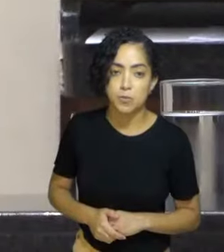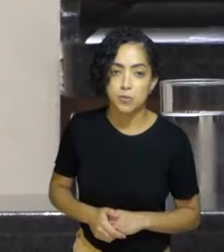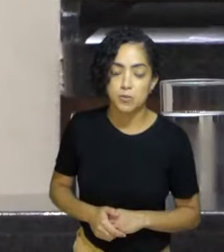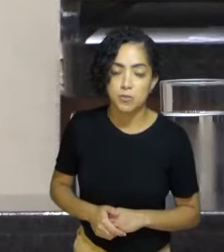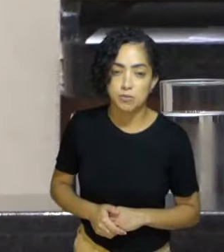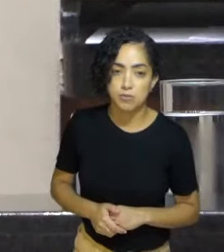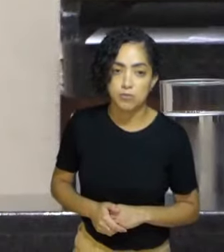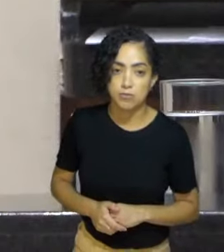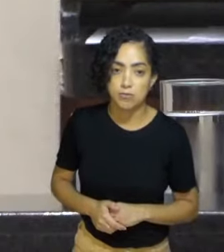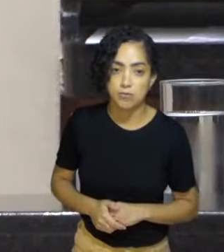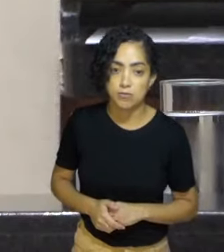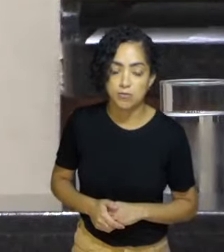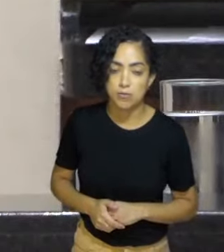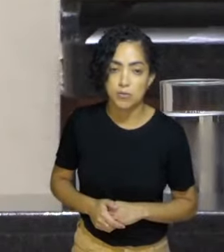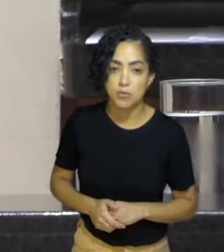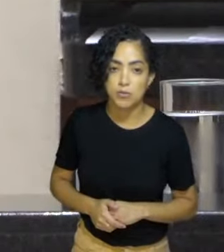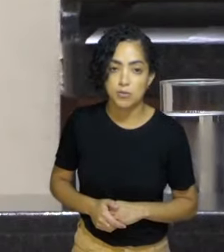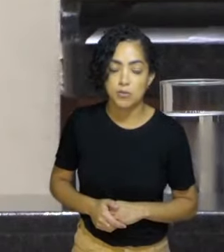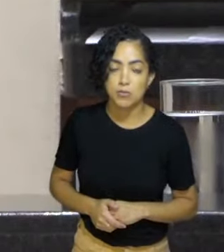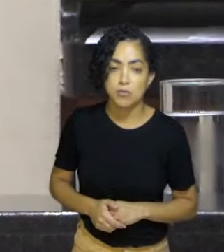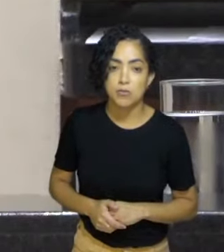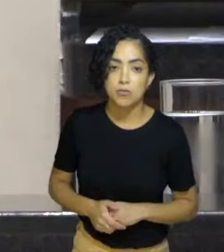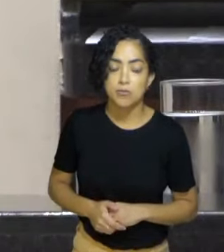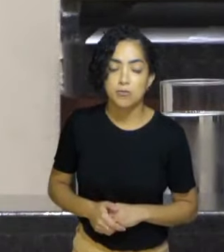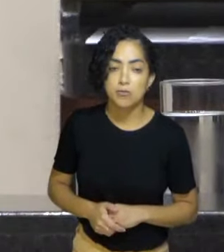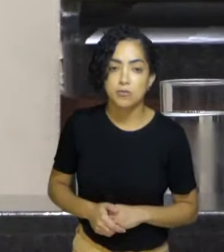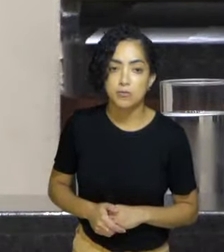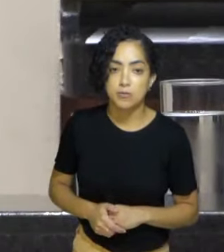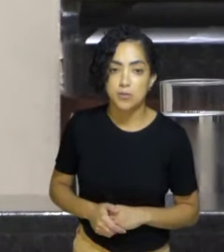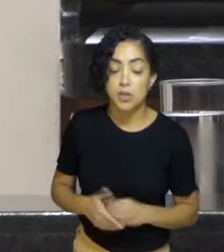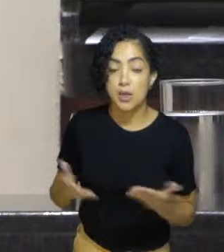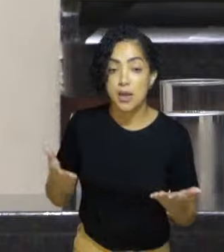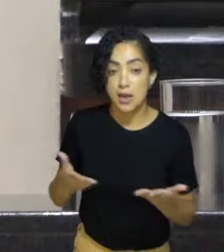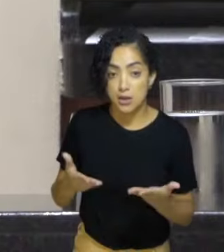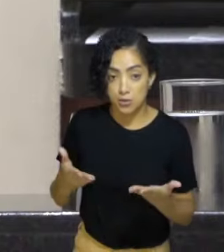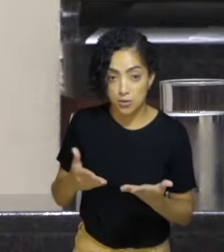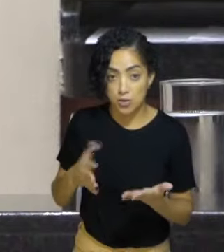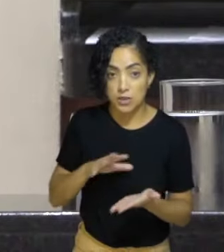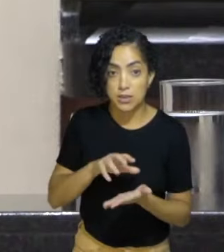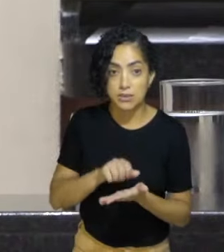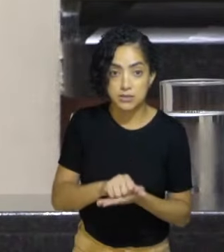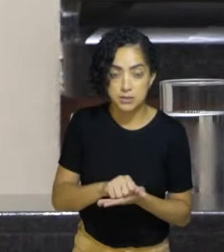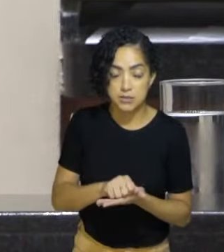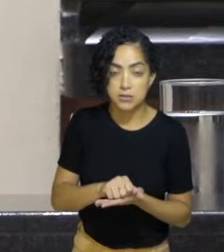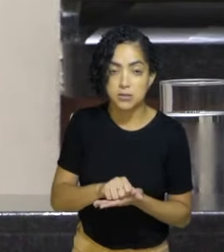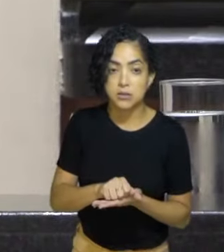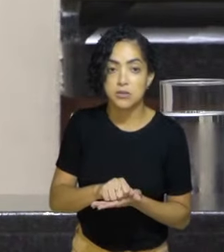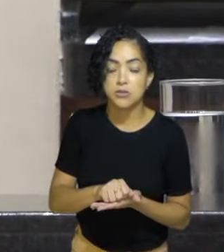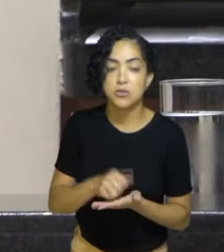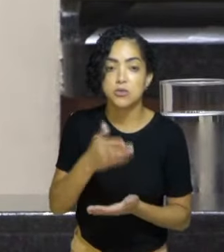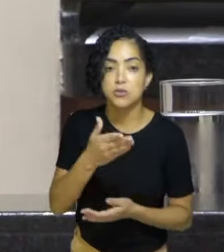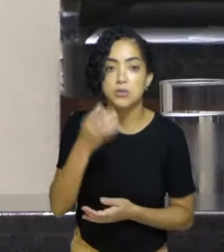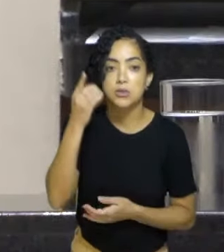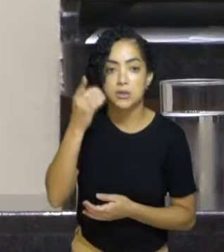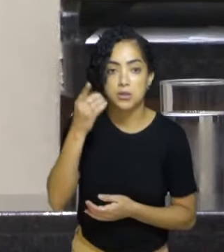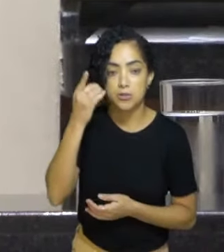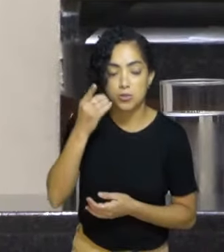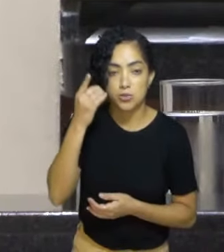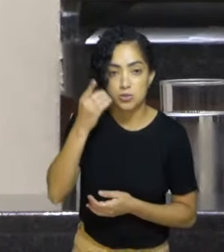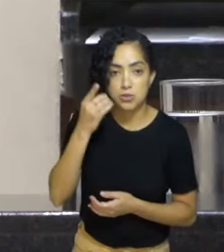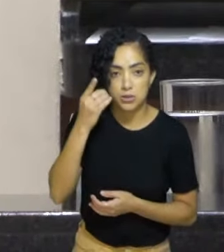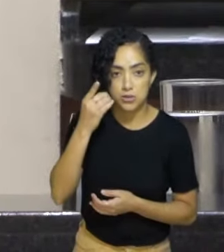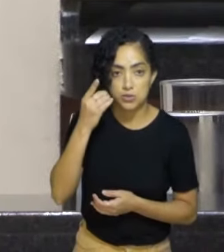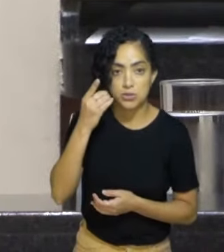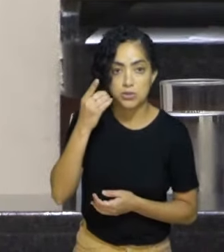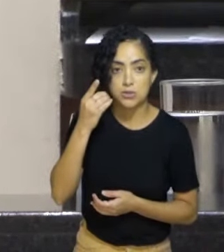a manifestação, deputado Altair Silva. Na sequência, ainda em breves comunicações, deputado